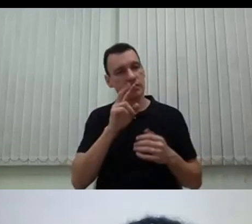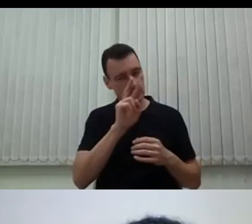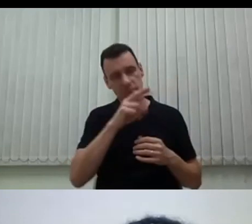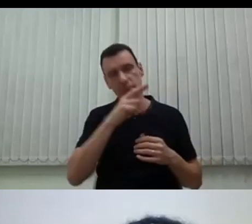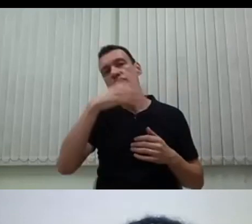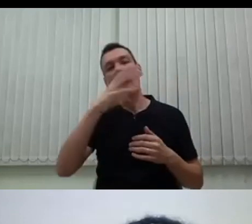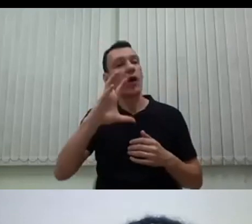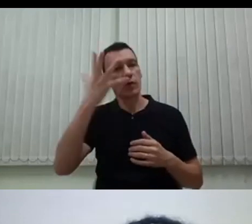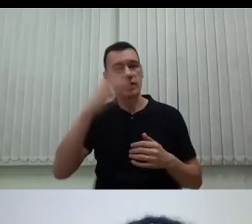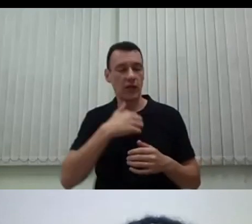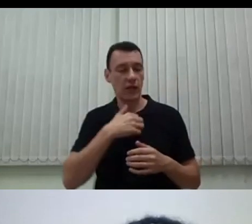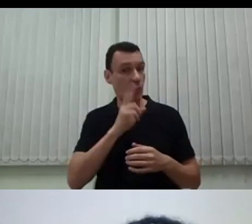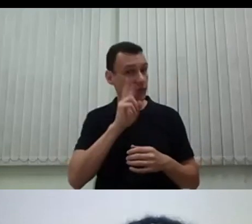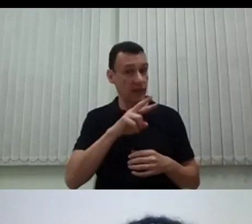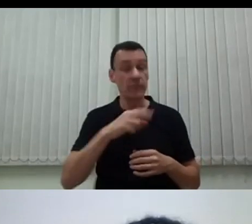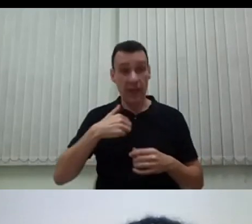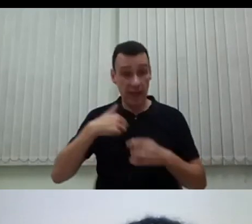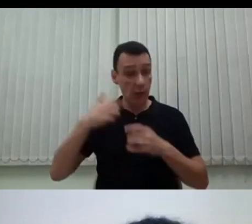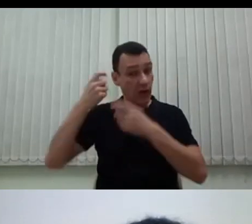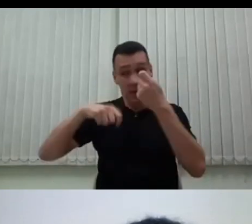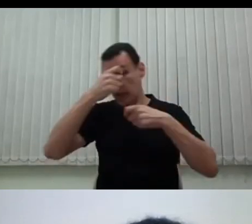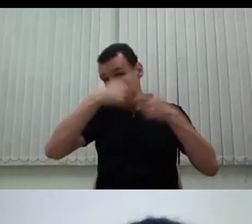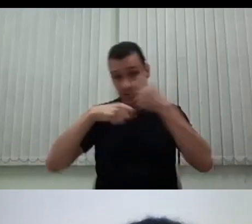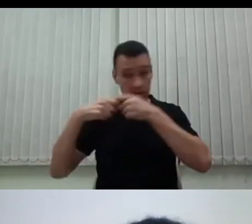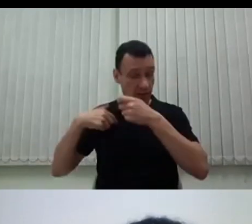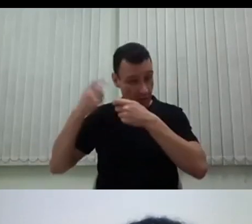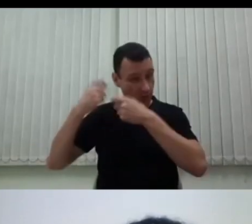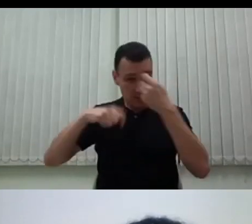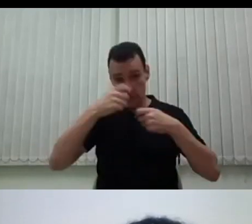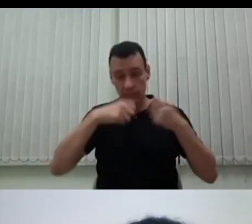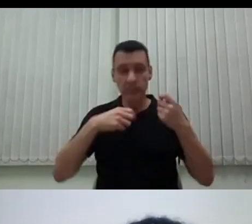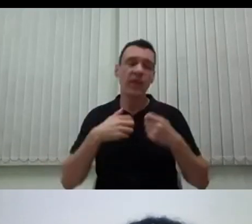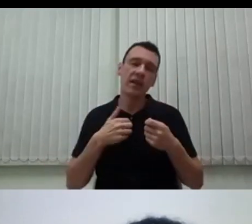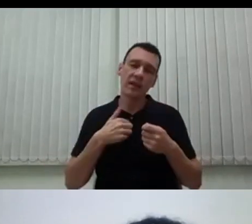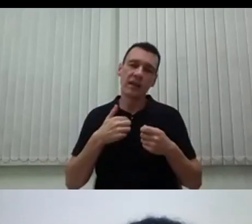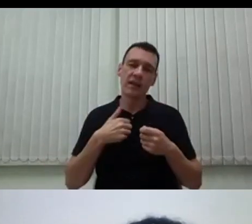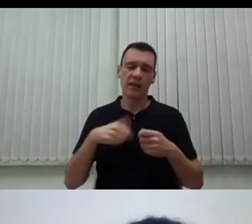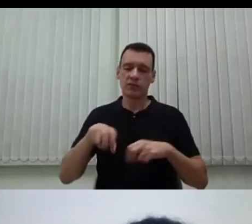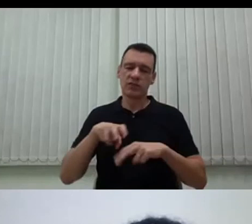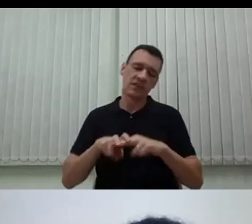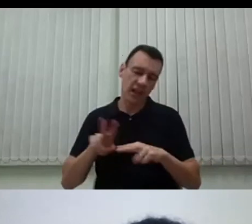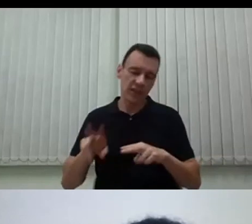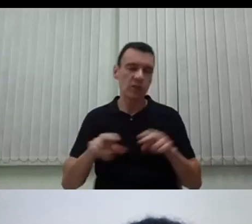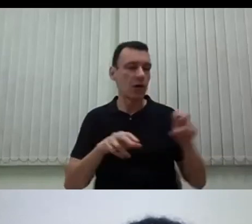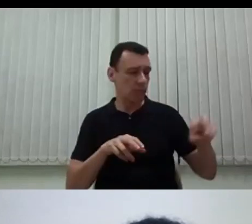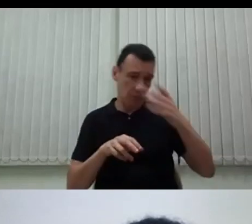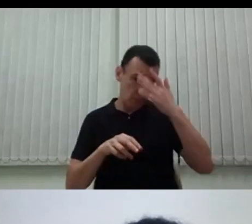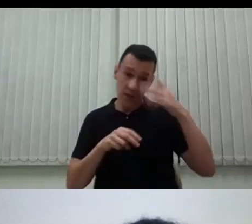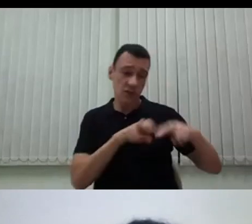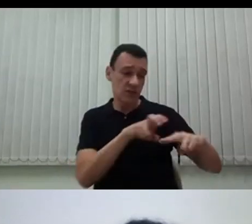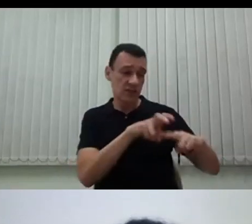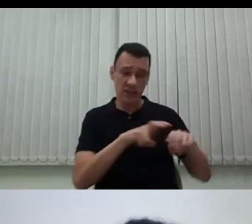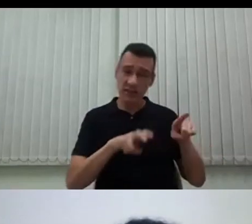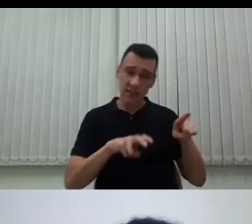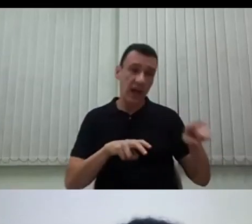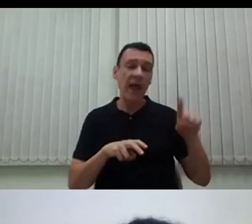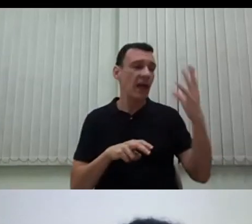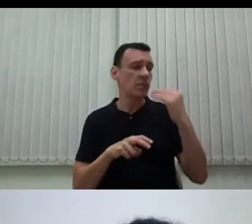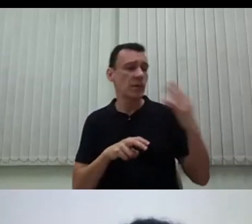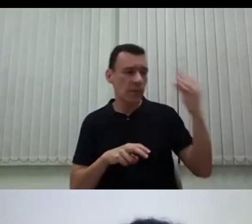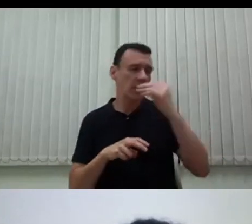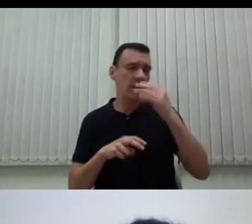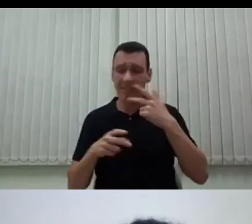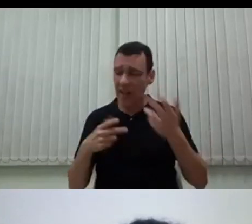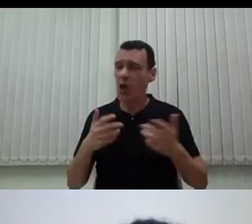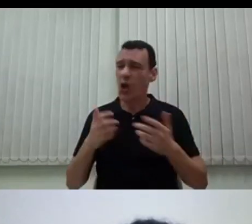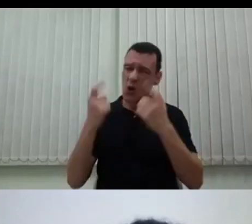e eu estava no cabeleireiro e ela falou aquilo para mim, eu fiquei sem chão, e eu não sabia se eu podia